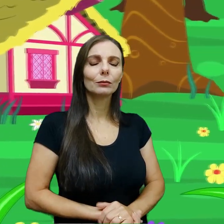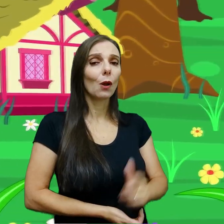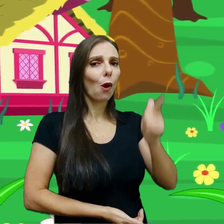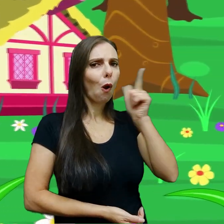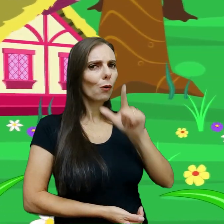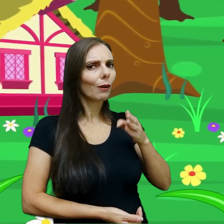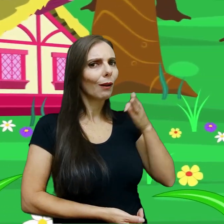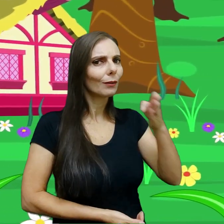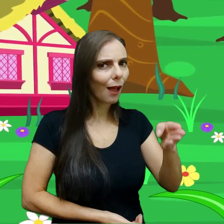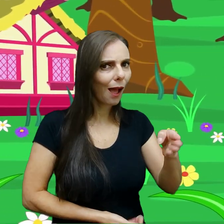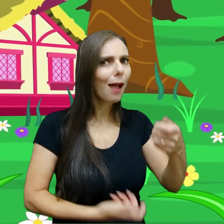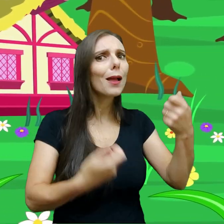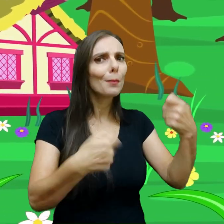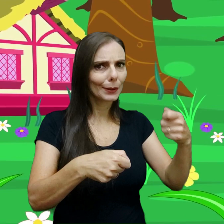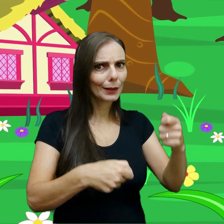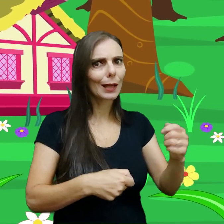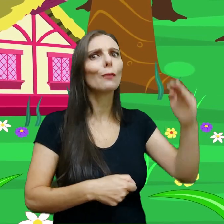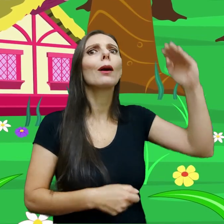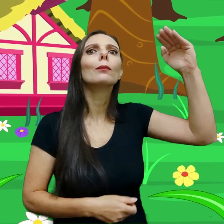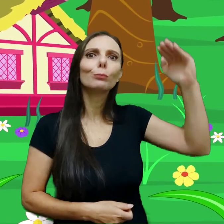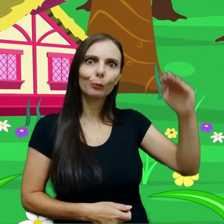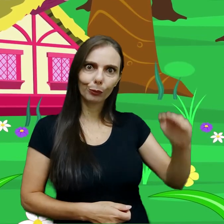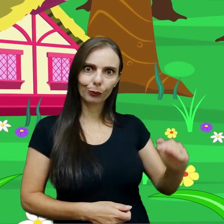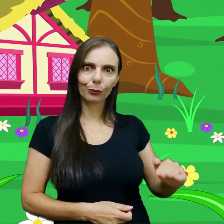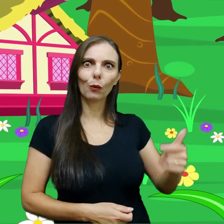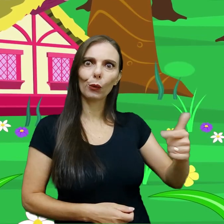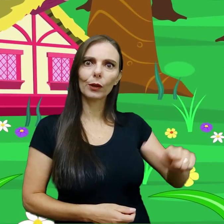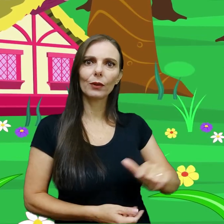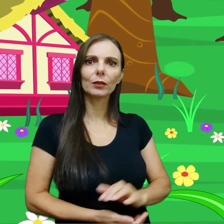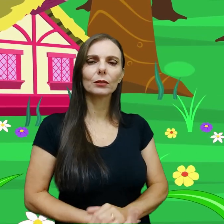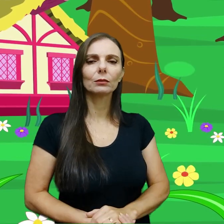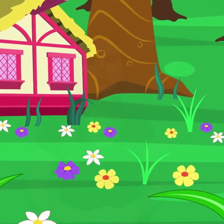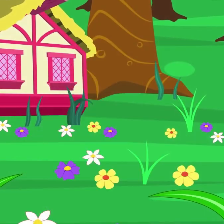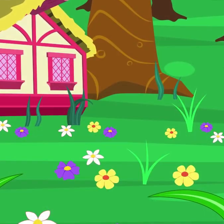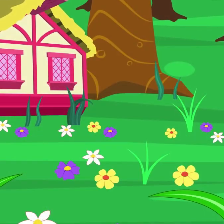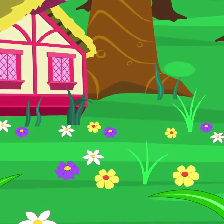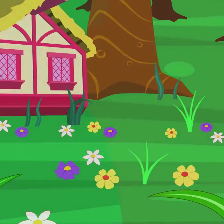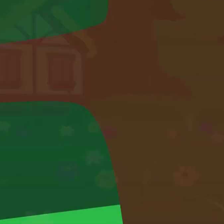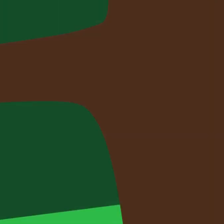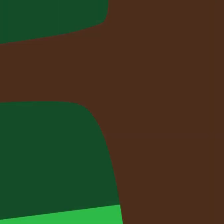casa. Mas para conseguir entrar, ela tinha que encolher novamente.